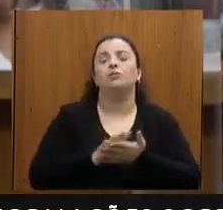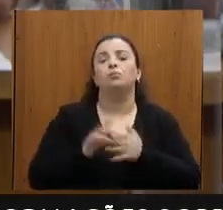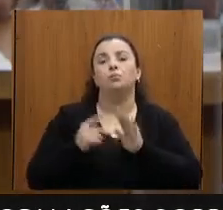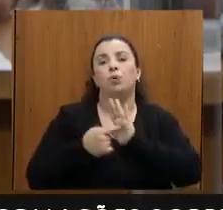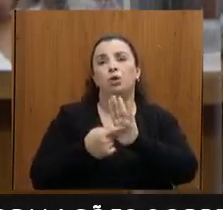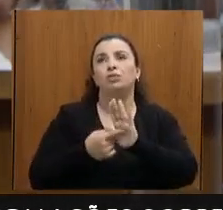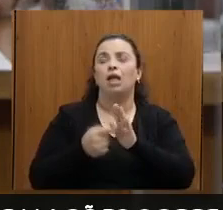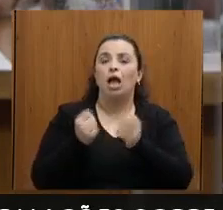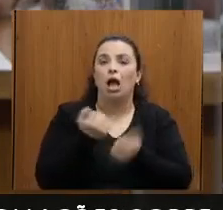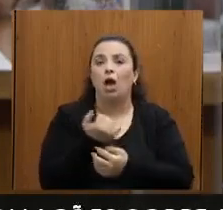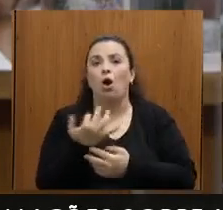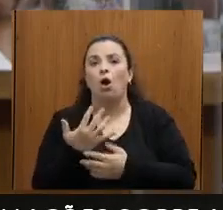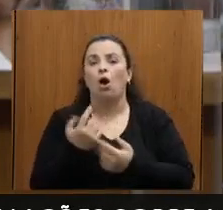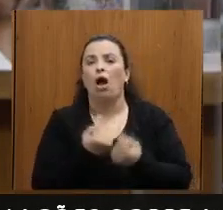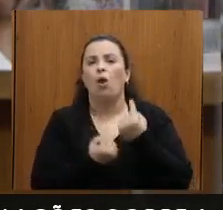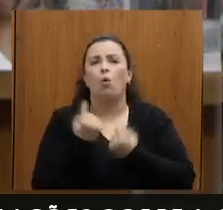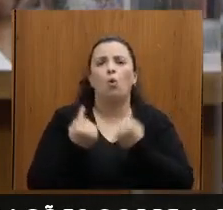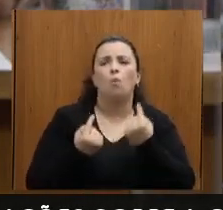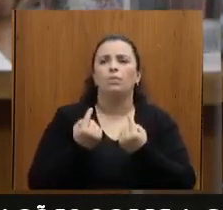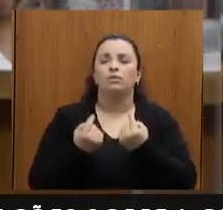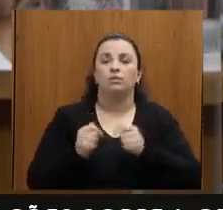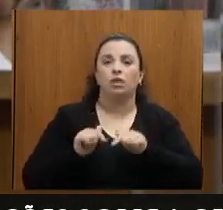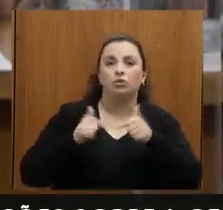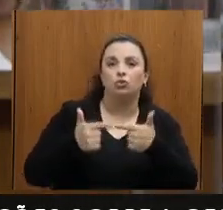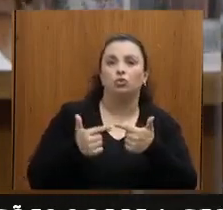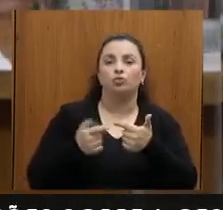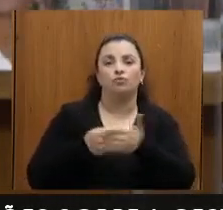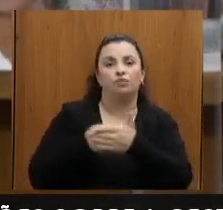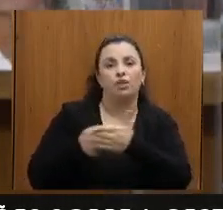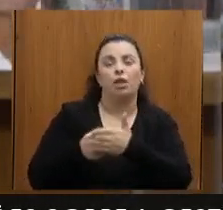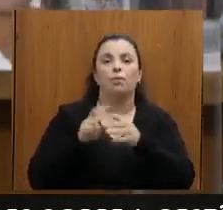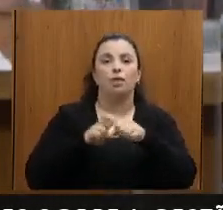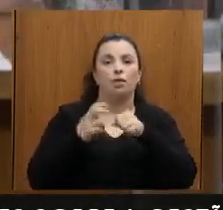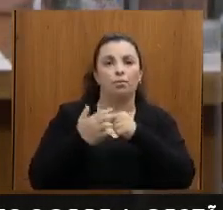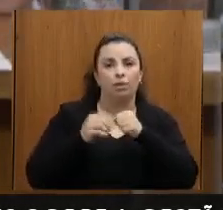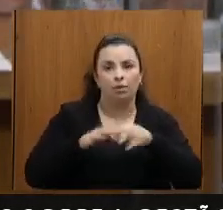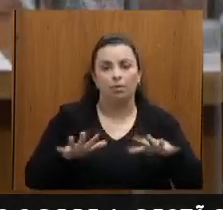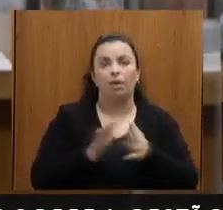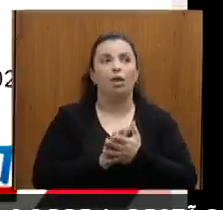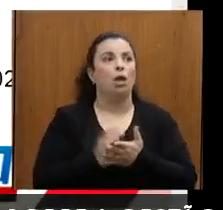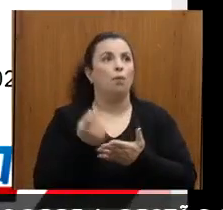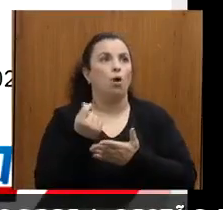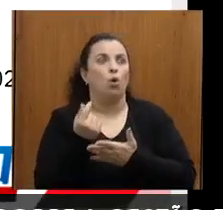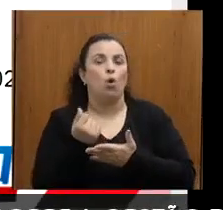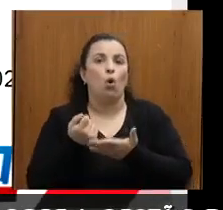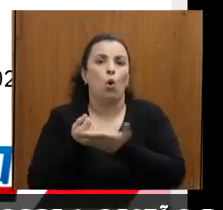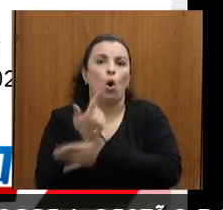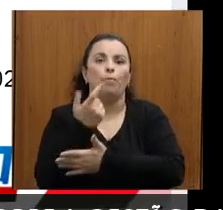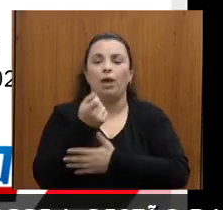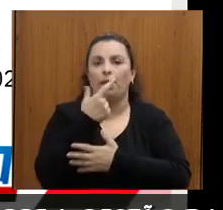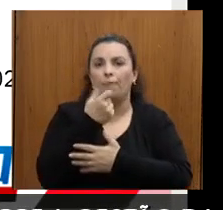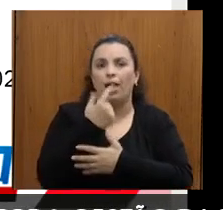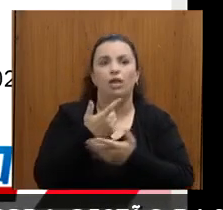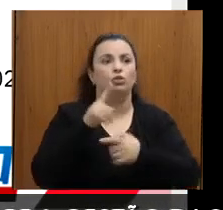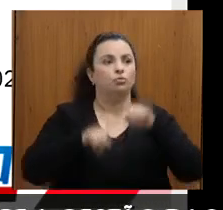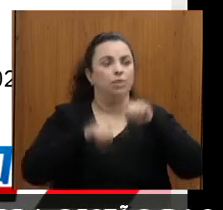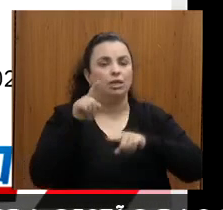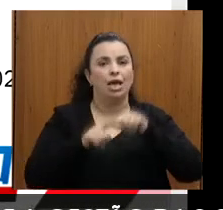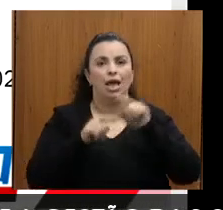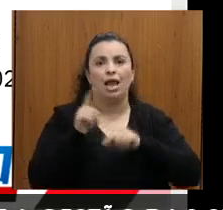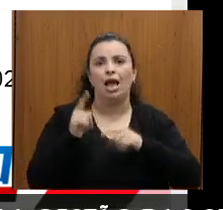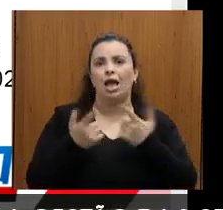enfrentamento à pandemia, fizemos os planejamentos para os registros de preço de compra de medicamentos e de insumos com valor